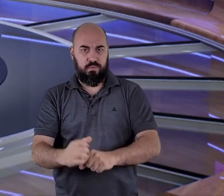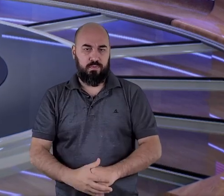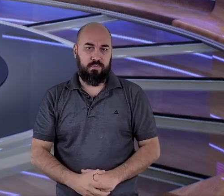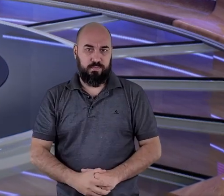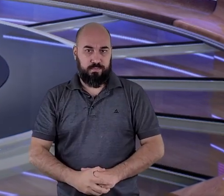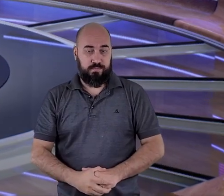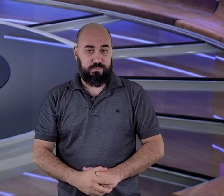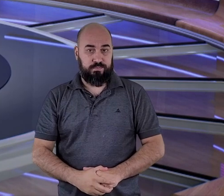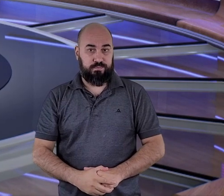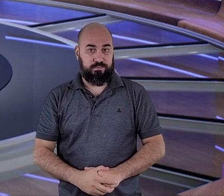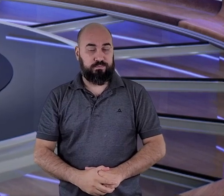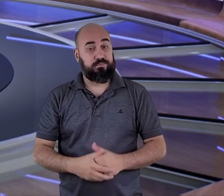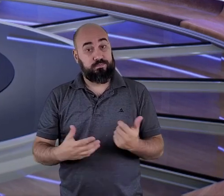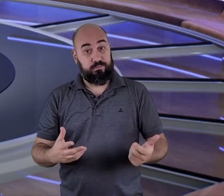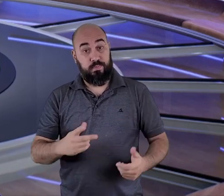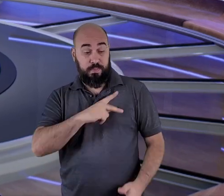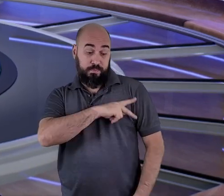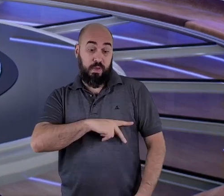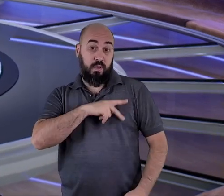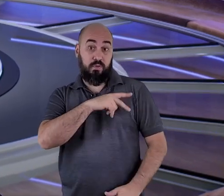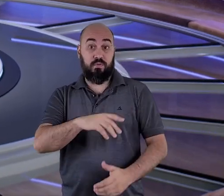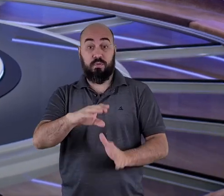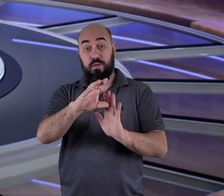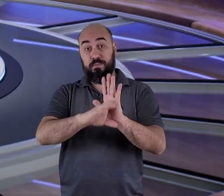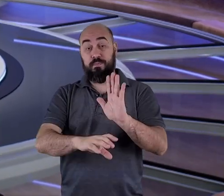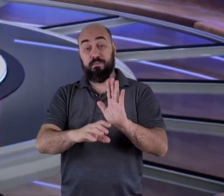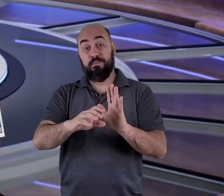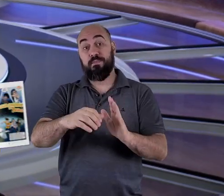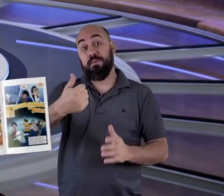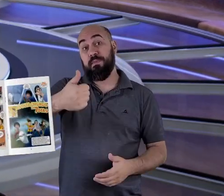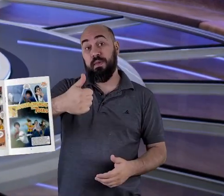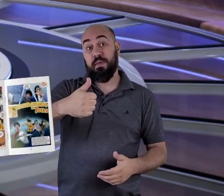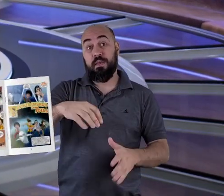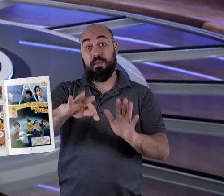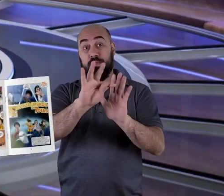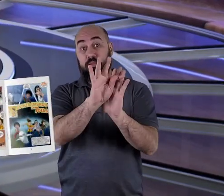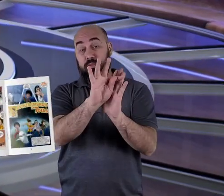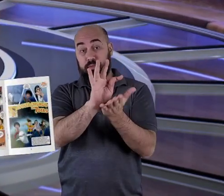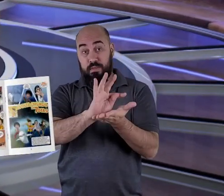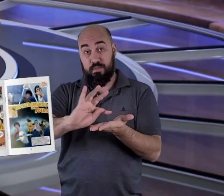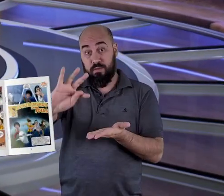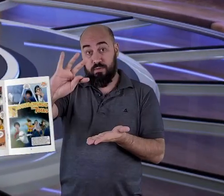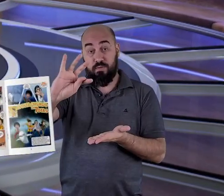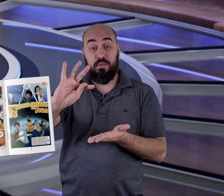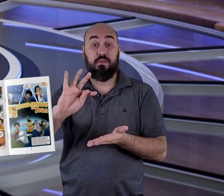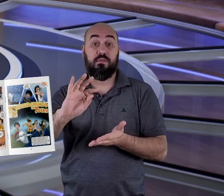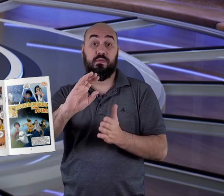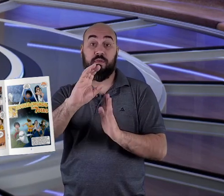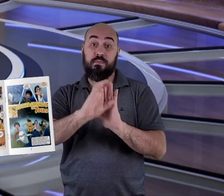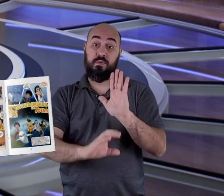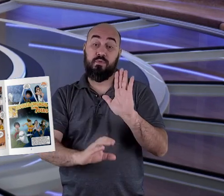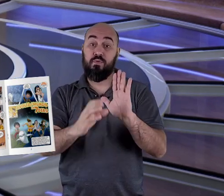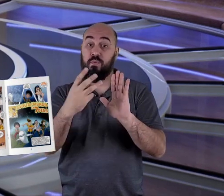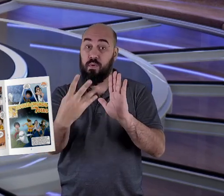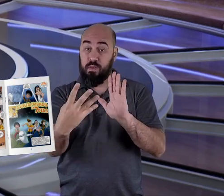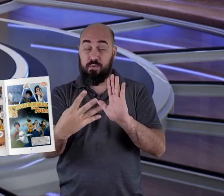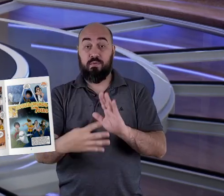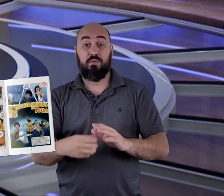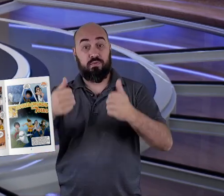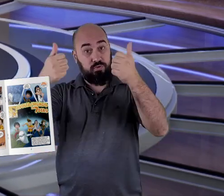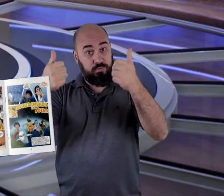Segundo Paulo, em 1 Tessalonicenses capítulo 4, versículo 16, os mortos em